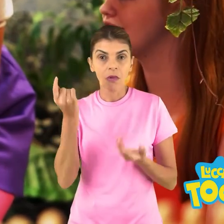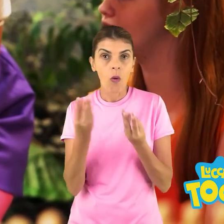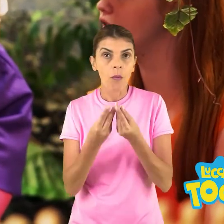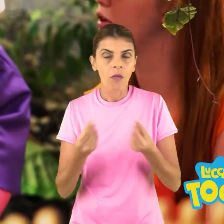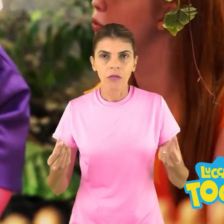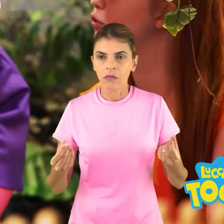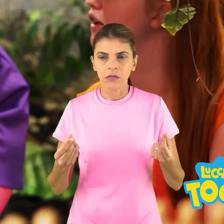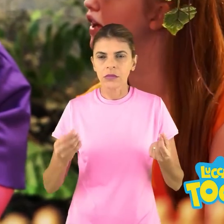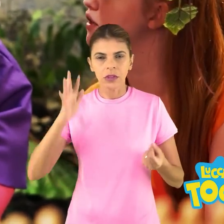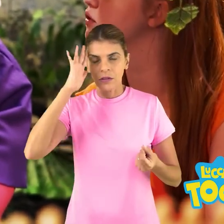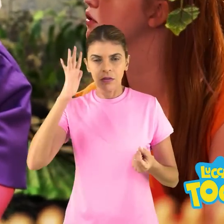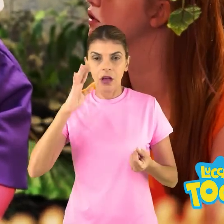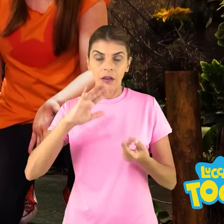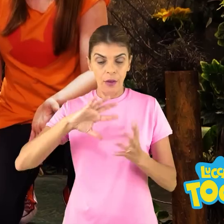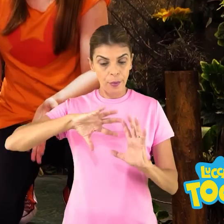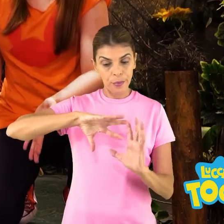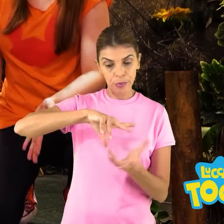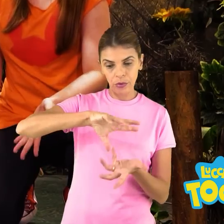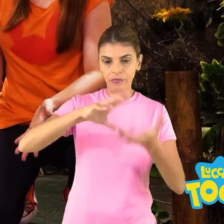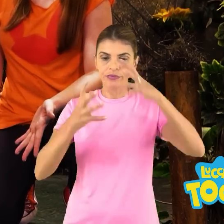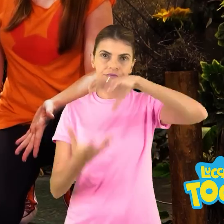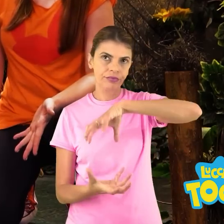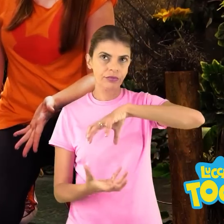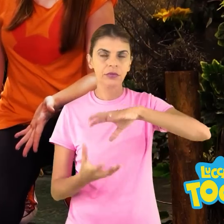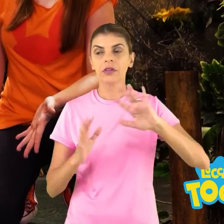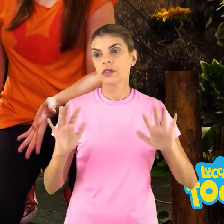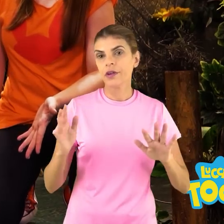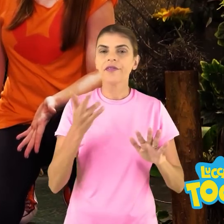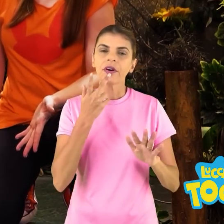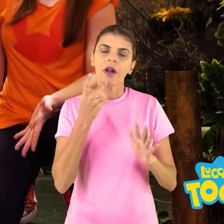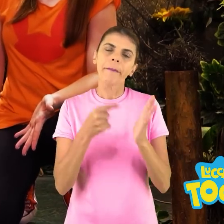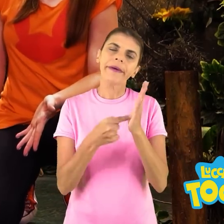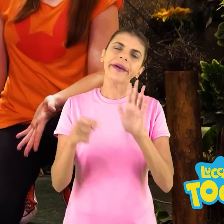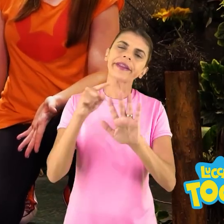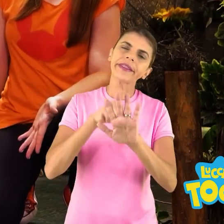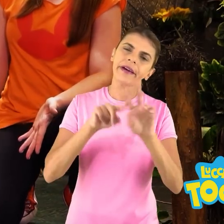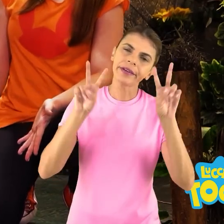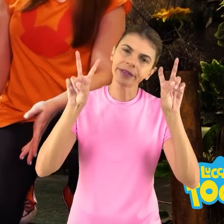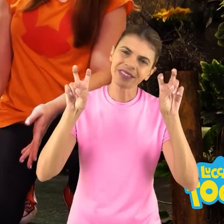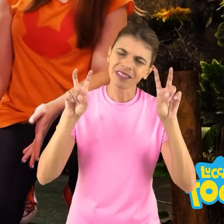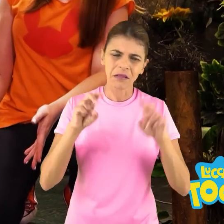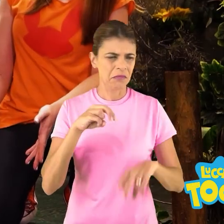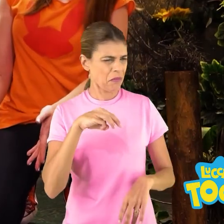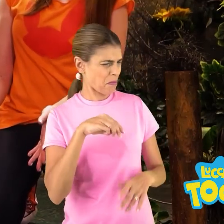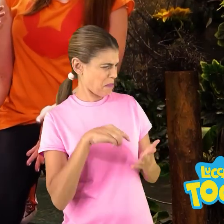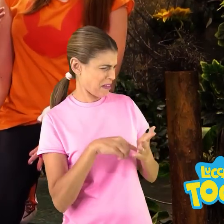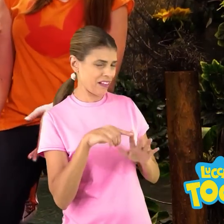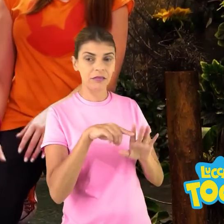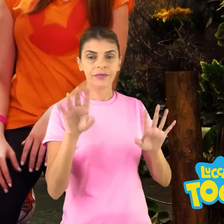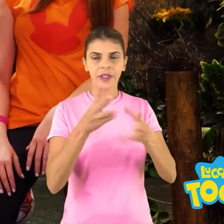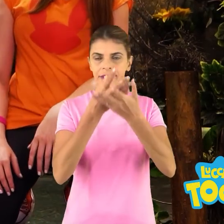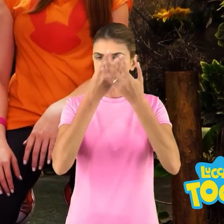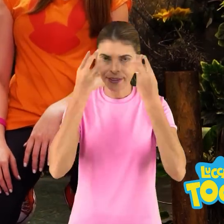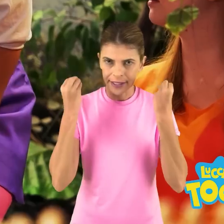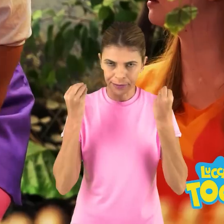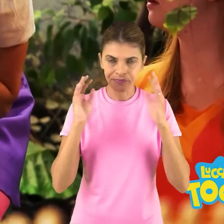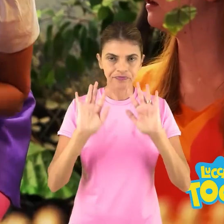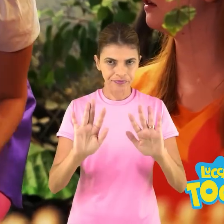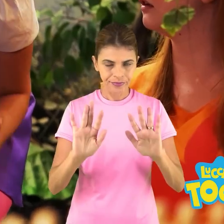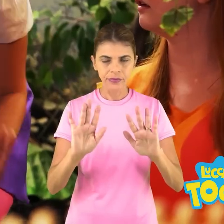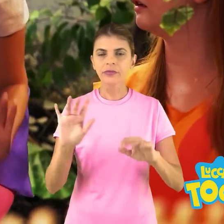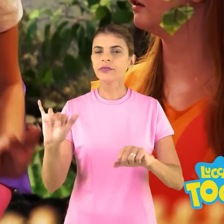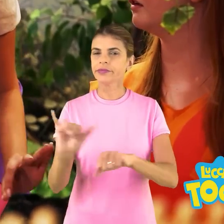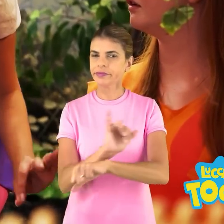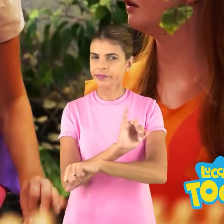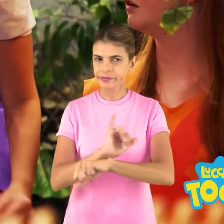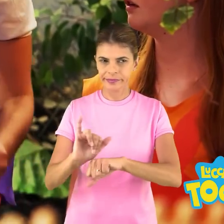não é pesadelo, é mundo reverso. Ah, Manu, ele tá fazendo uma metáfora. Metal o quê? Ah, esquece. Olha só, só tem um